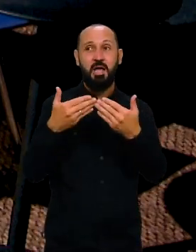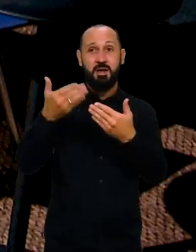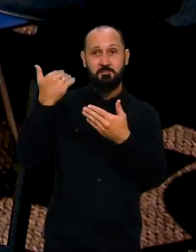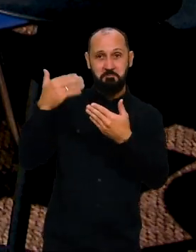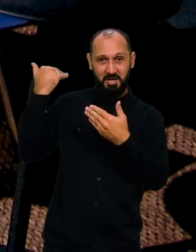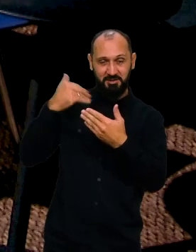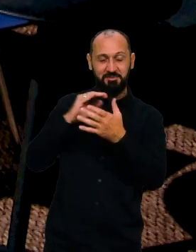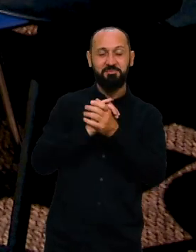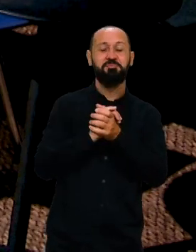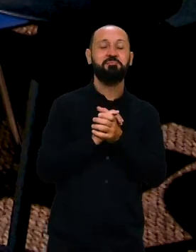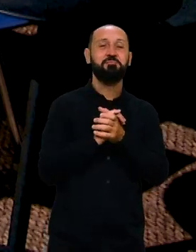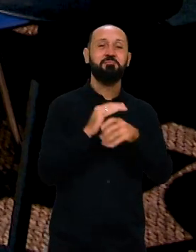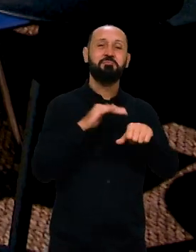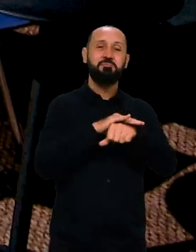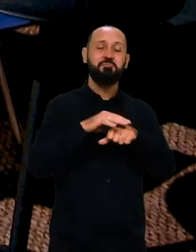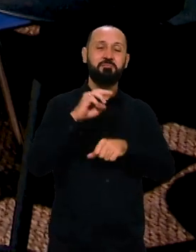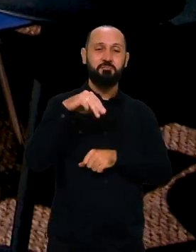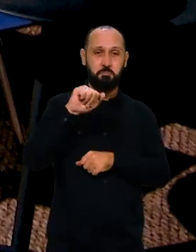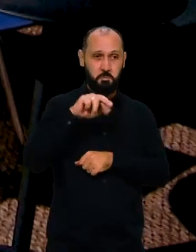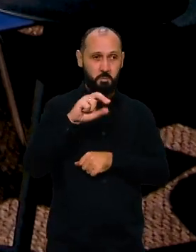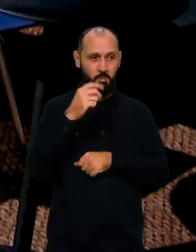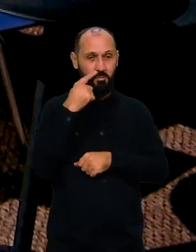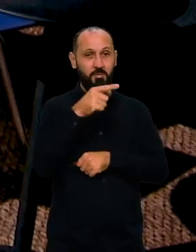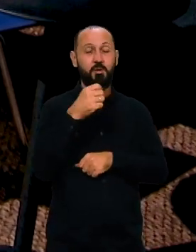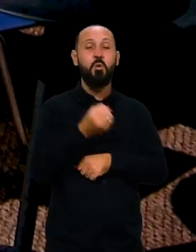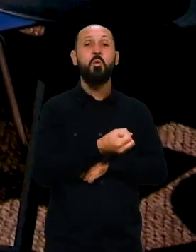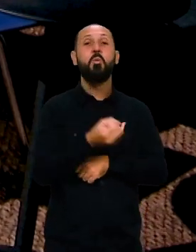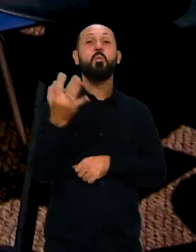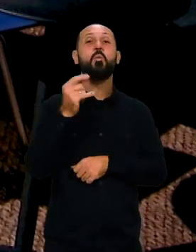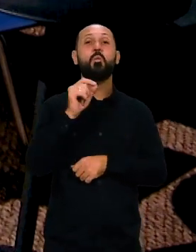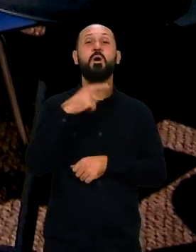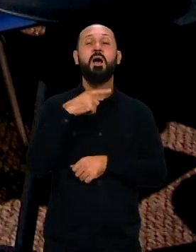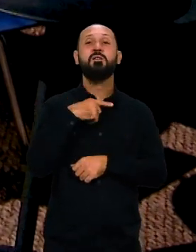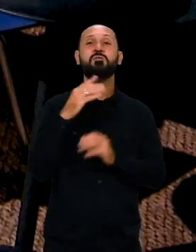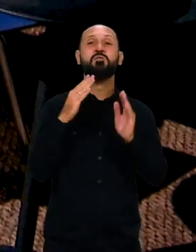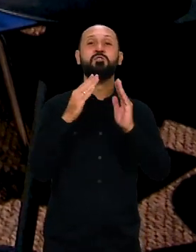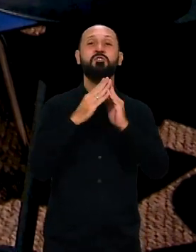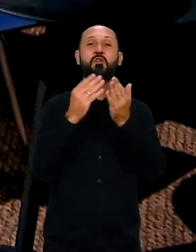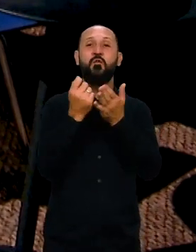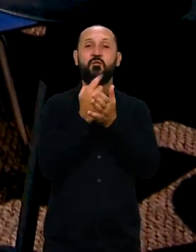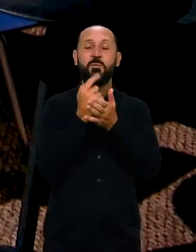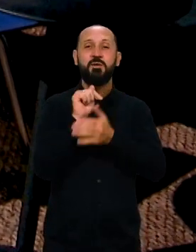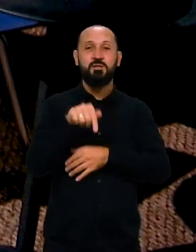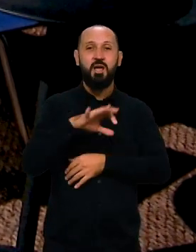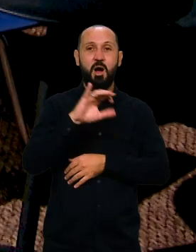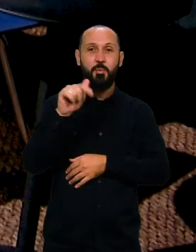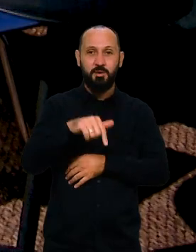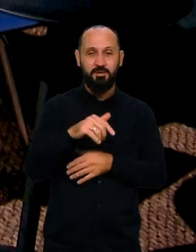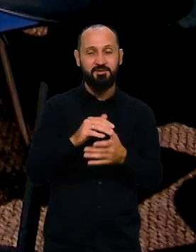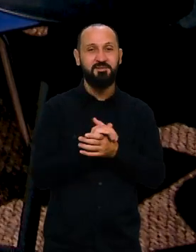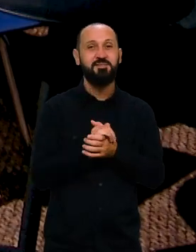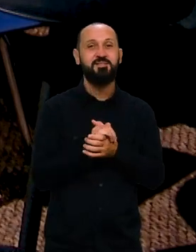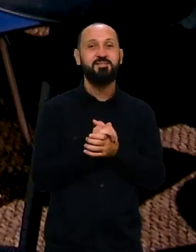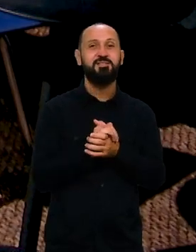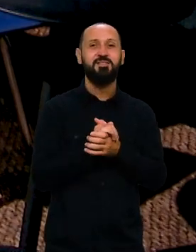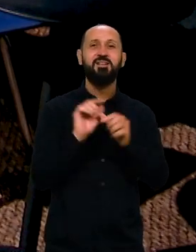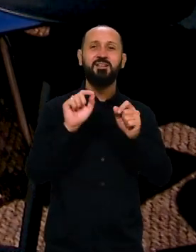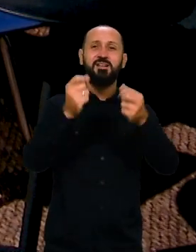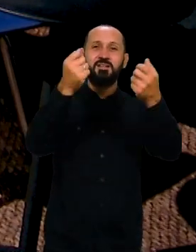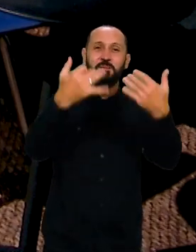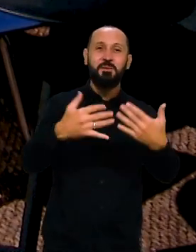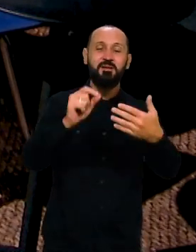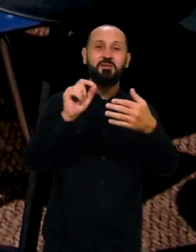no bastidor. E eu estava comentando com o Márcio a respeito da quantidade de farmácias que a gente tem em Campo Grande e